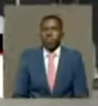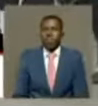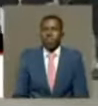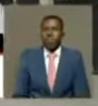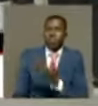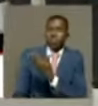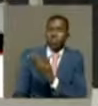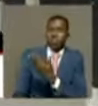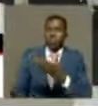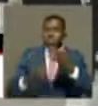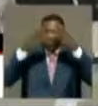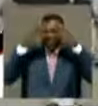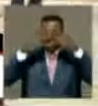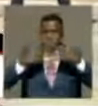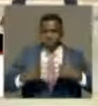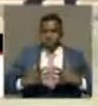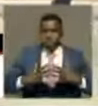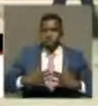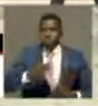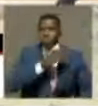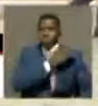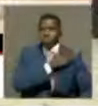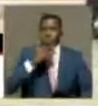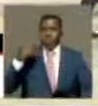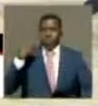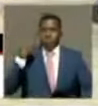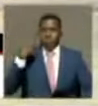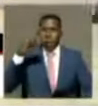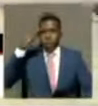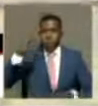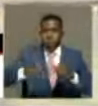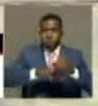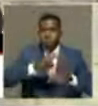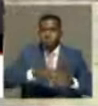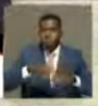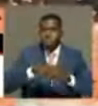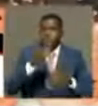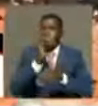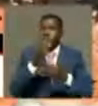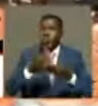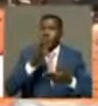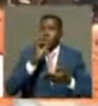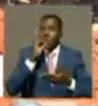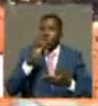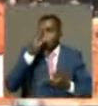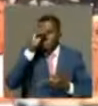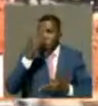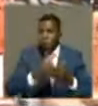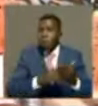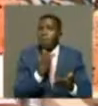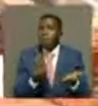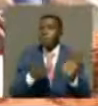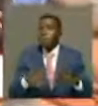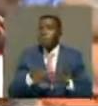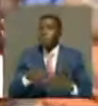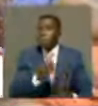Os restos mortais do comandante provincial da Polícia Nacional no UIS, Monteiro dos Santos, falecido no último sábado, vítima de